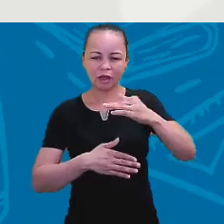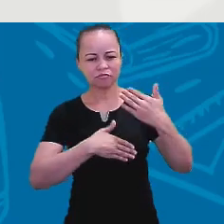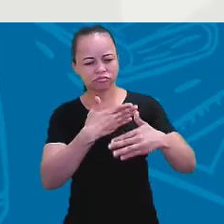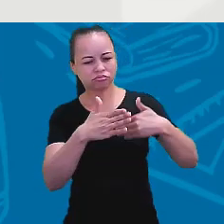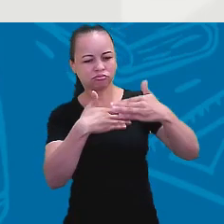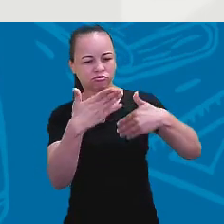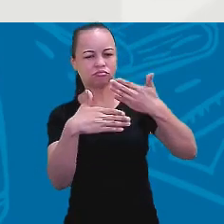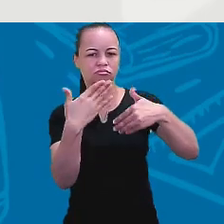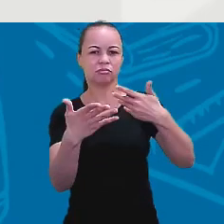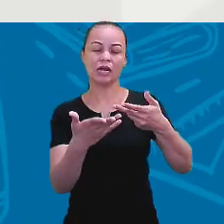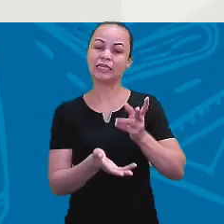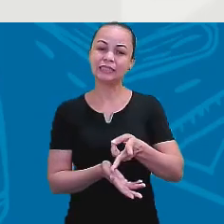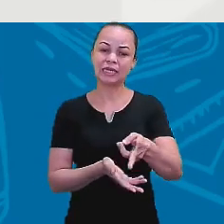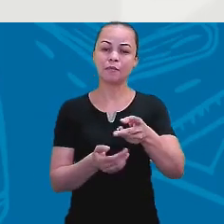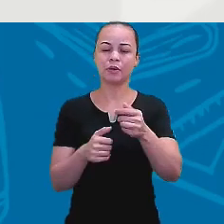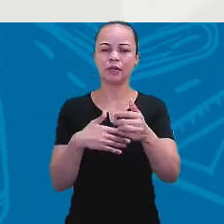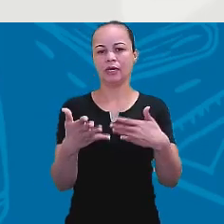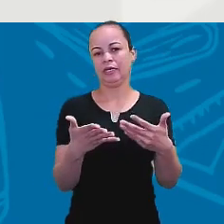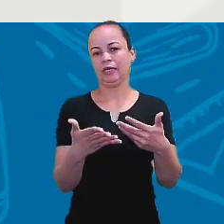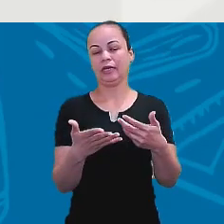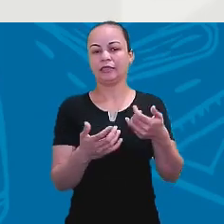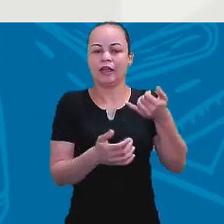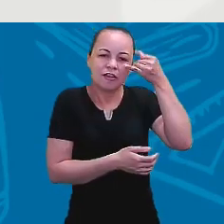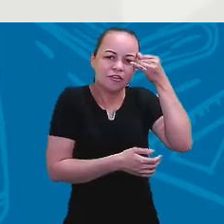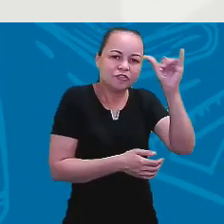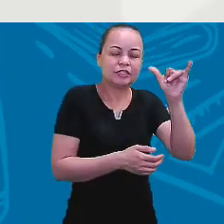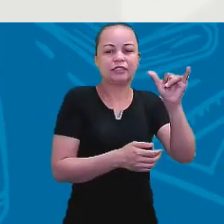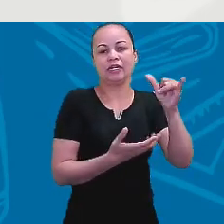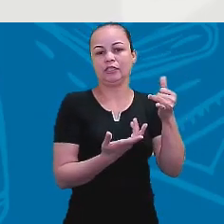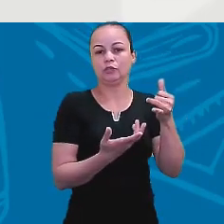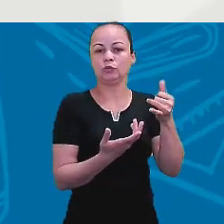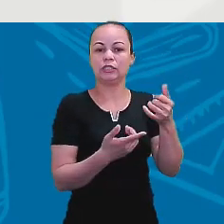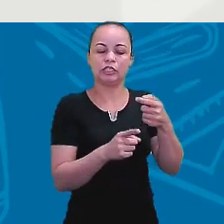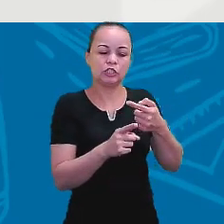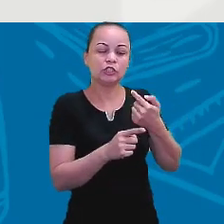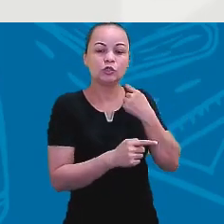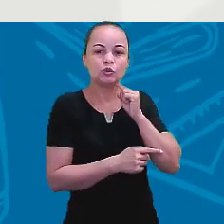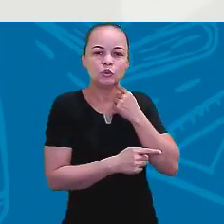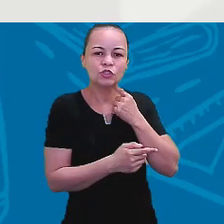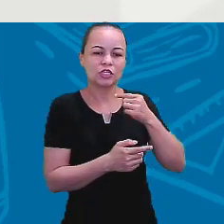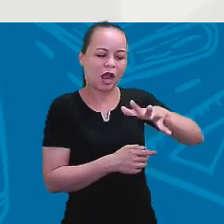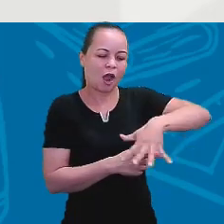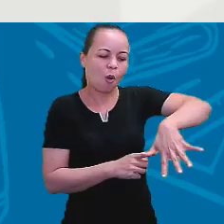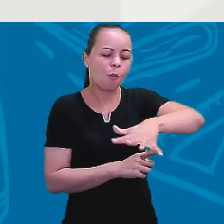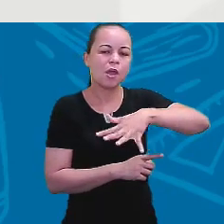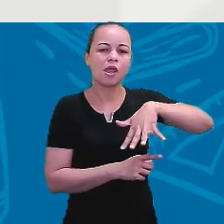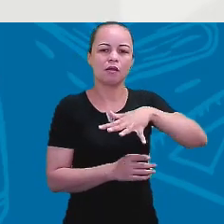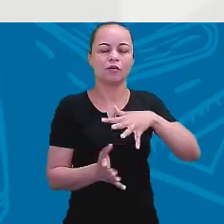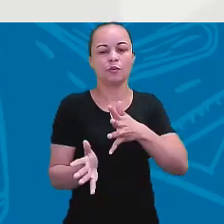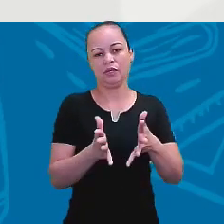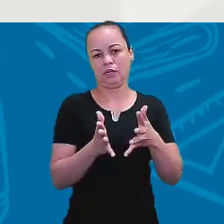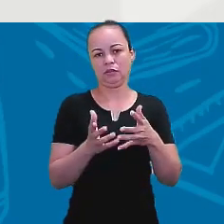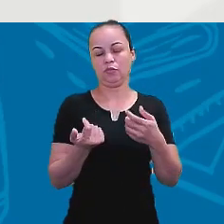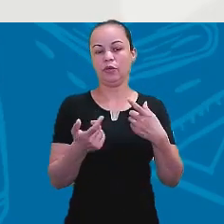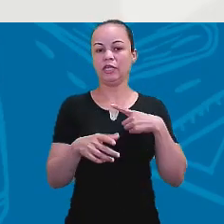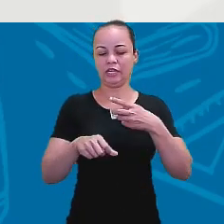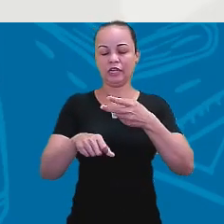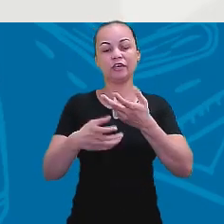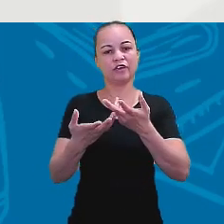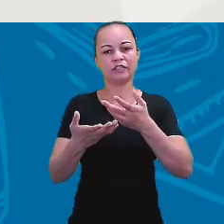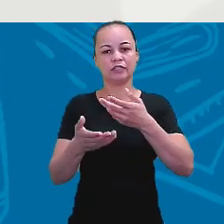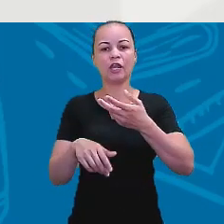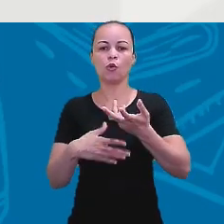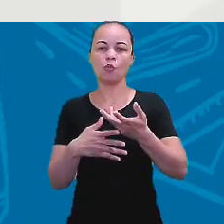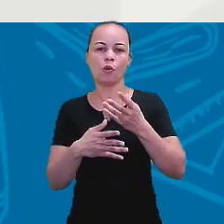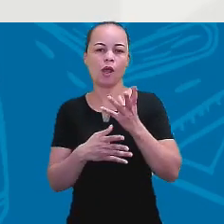gente vai estar evitando de contaminar o nosso meio ambiente, né? E utilizando um material ali que vai ter uma durabilidade muito